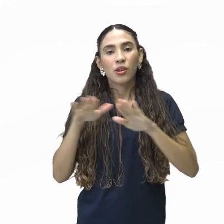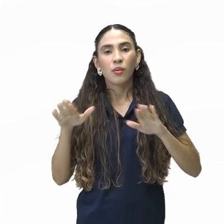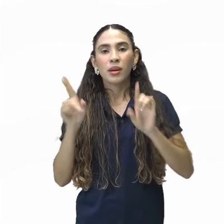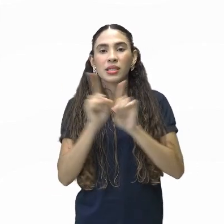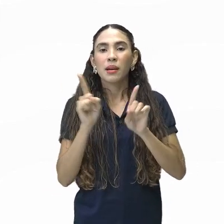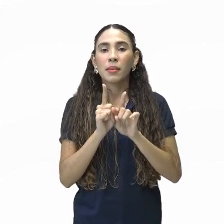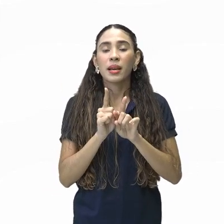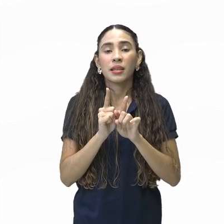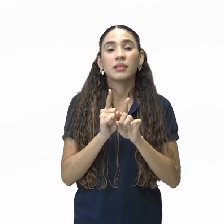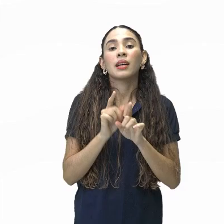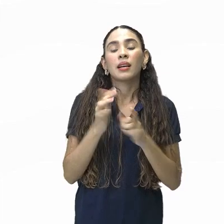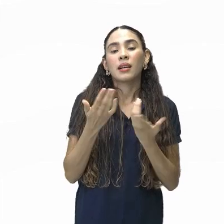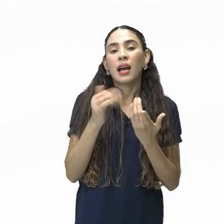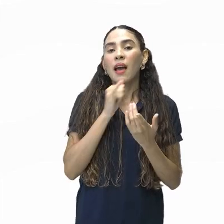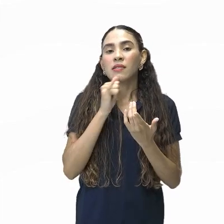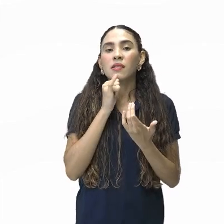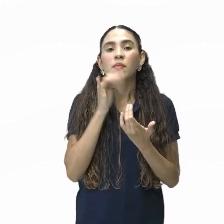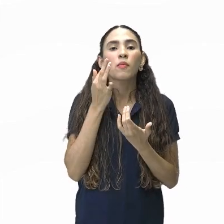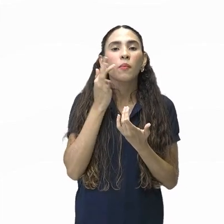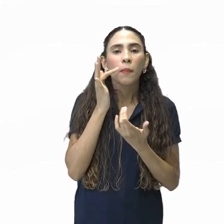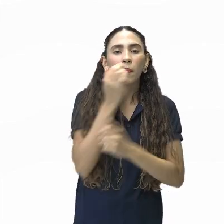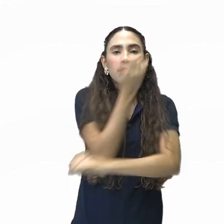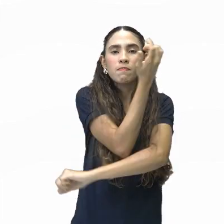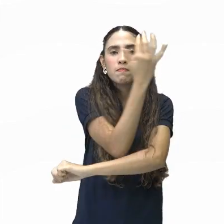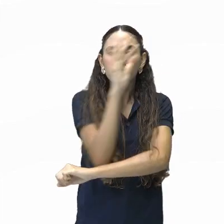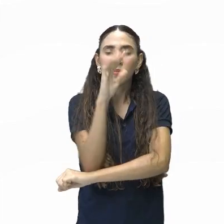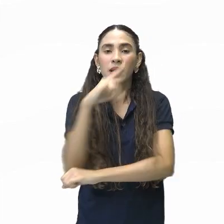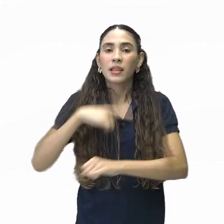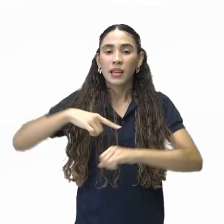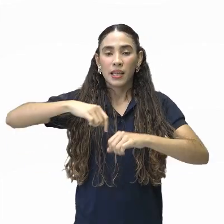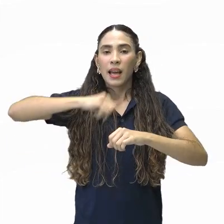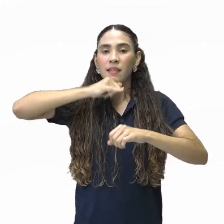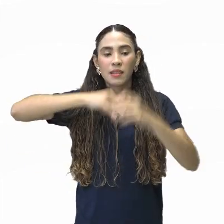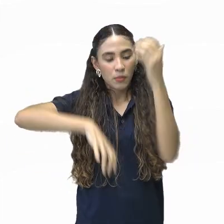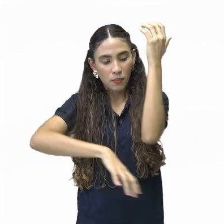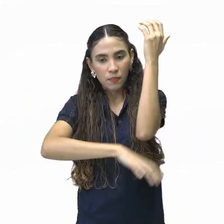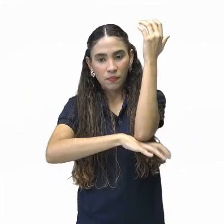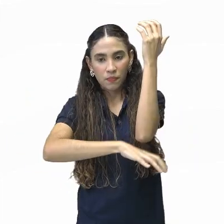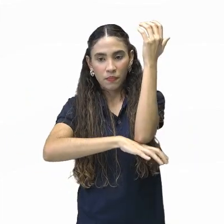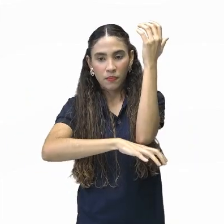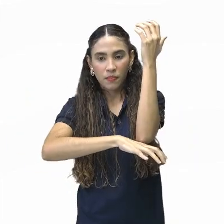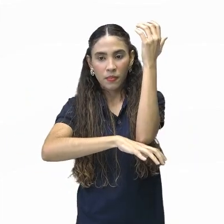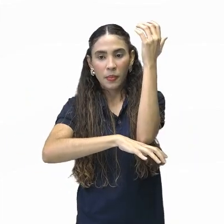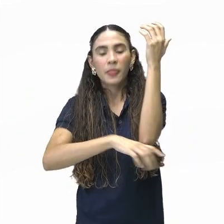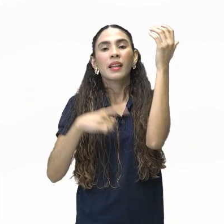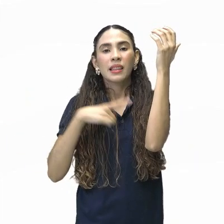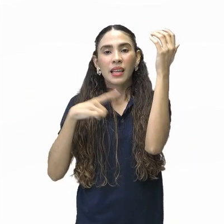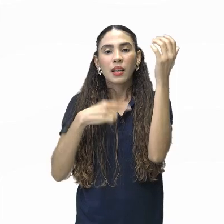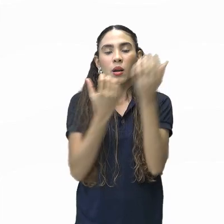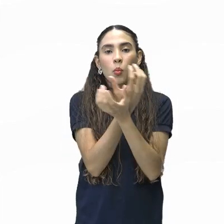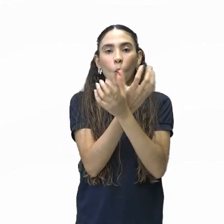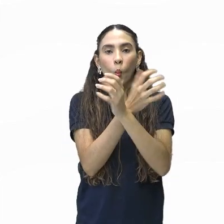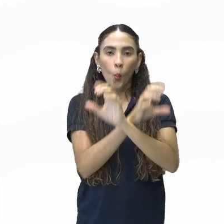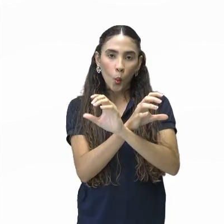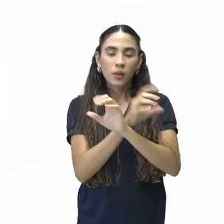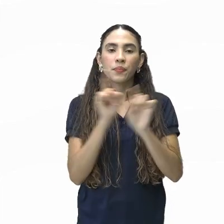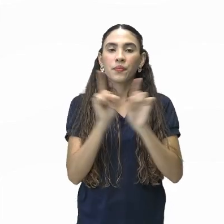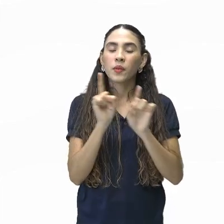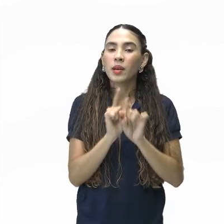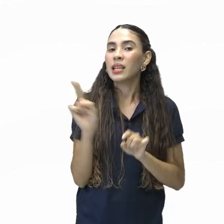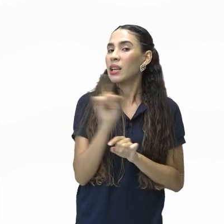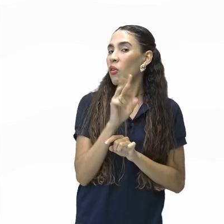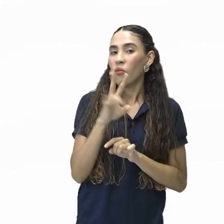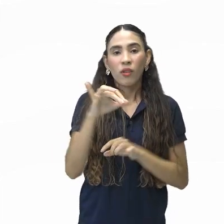as plantas têm raízes muito profundas, porque nessa região também ocorre aí períodos de seca, né, que não